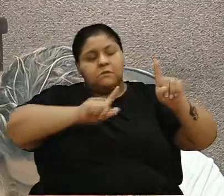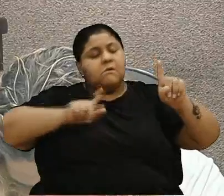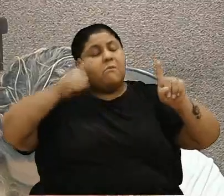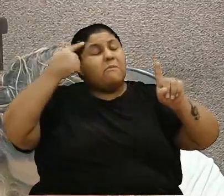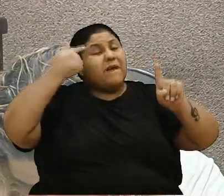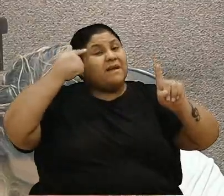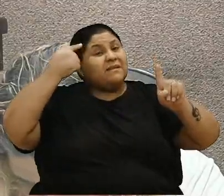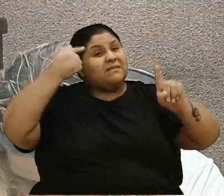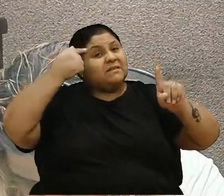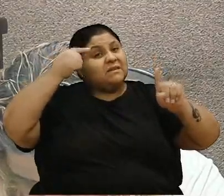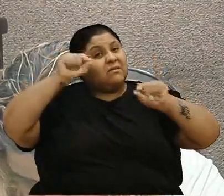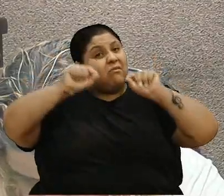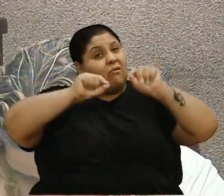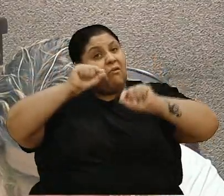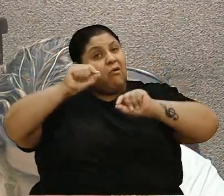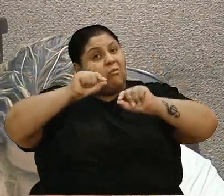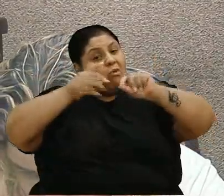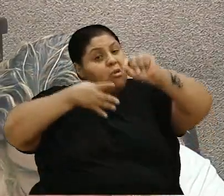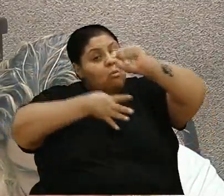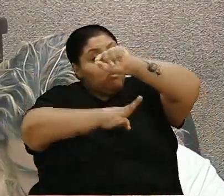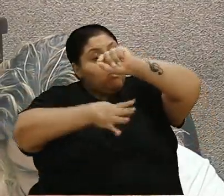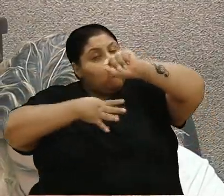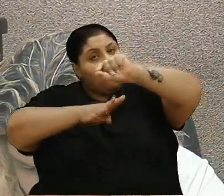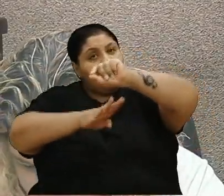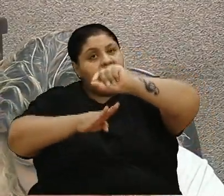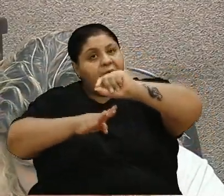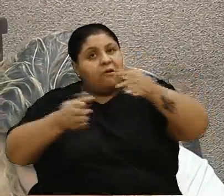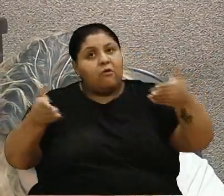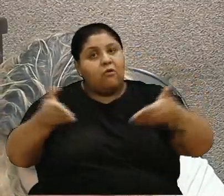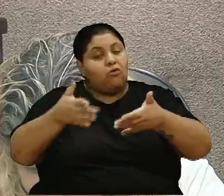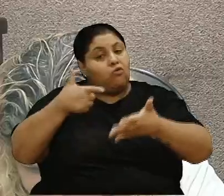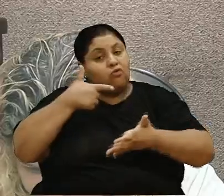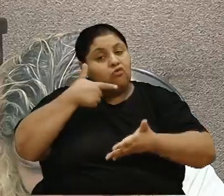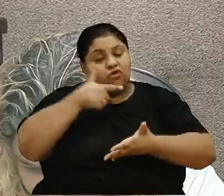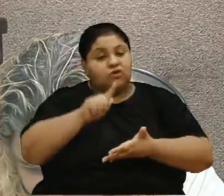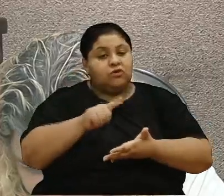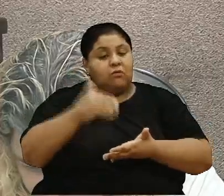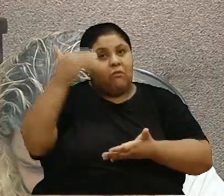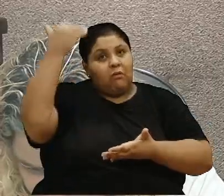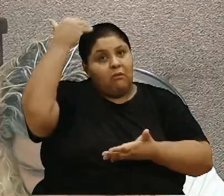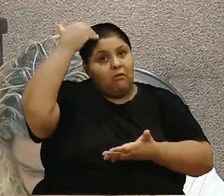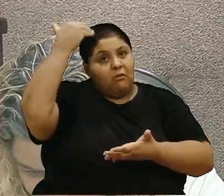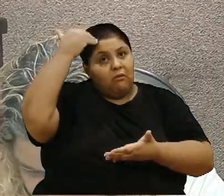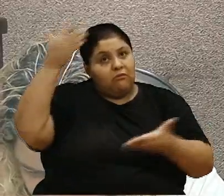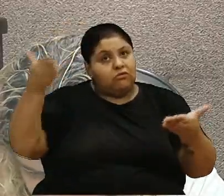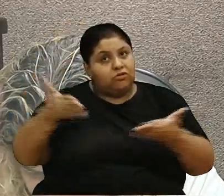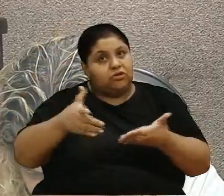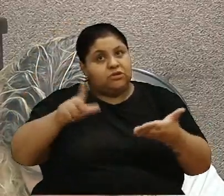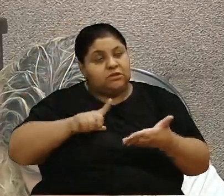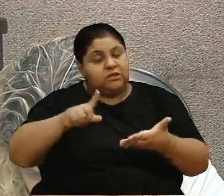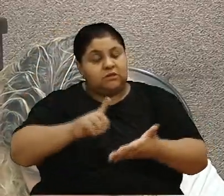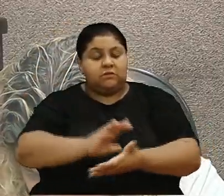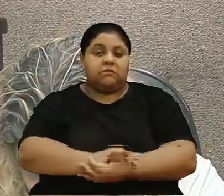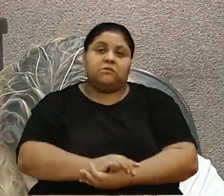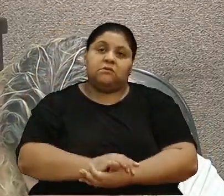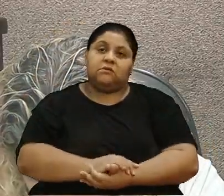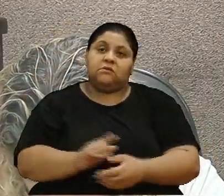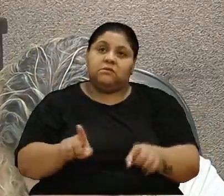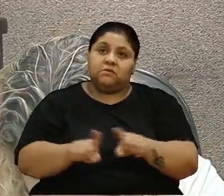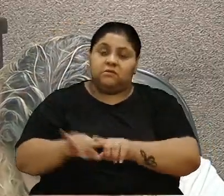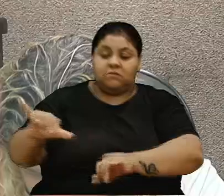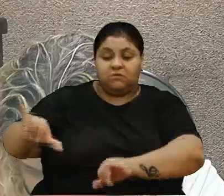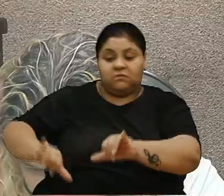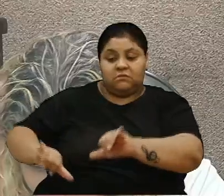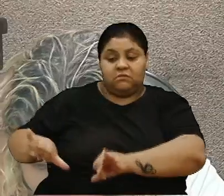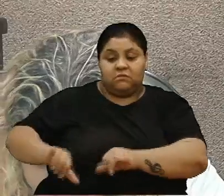repense sobre colocar mais cancela, porque a gente não está conseguindo suportar aquelas que já tem. Sem falar no sofrimento que os